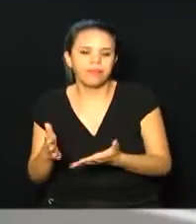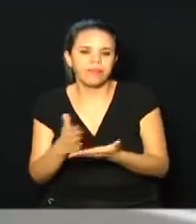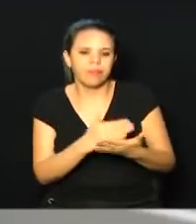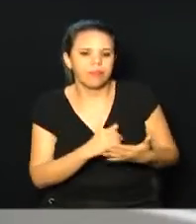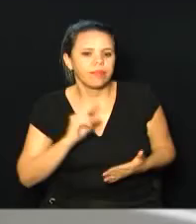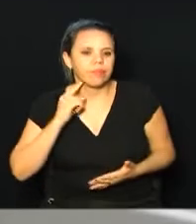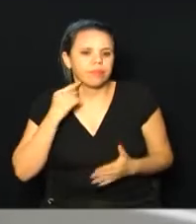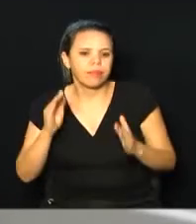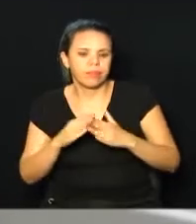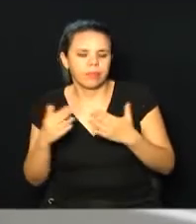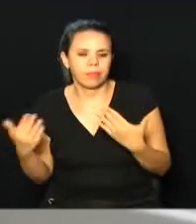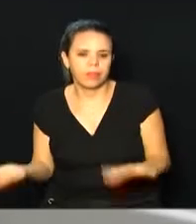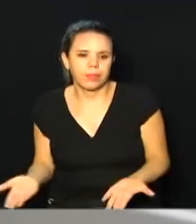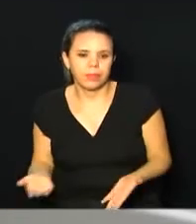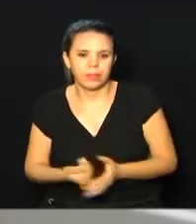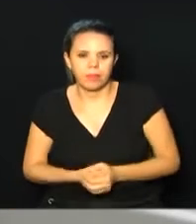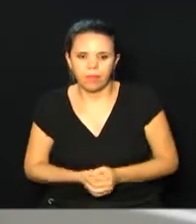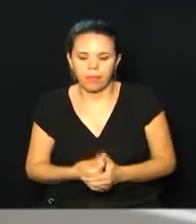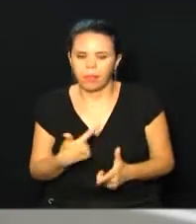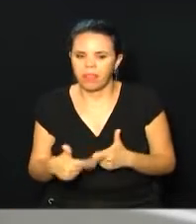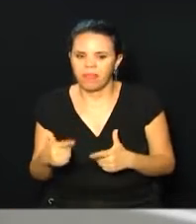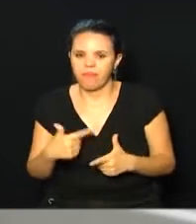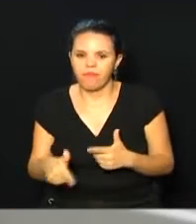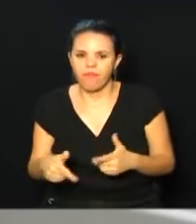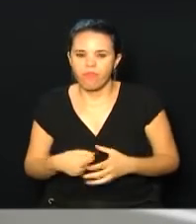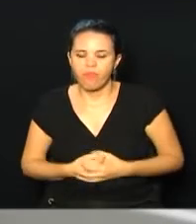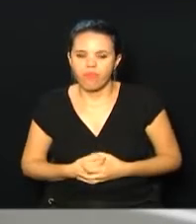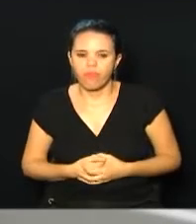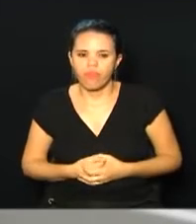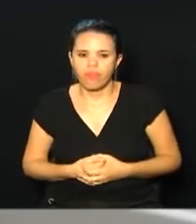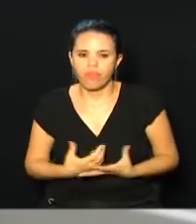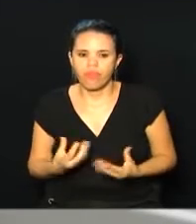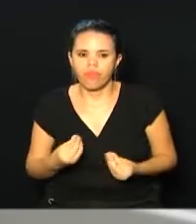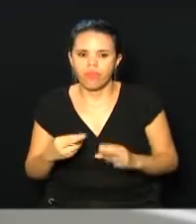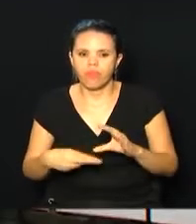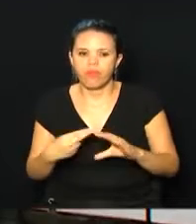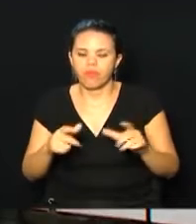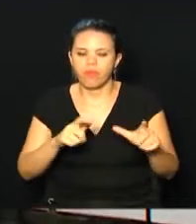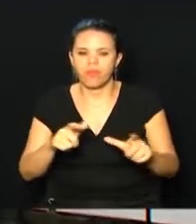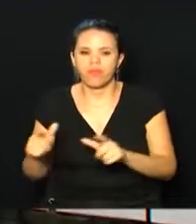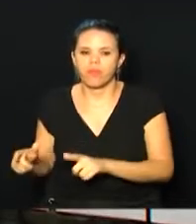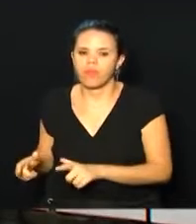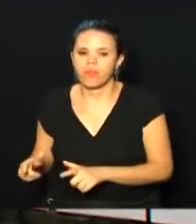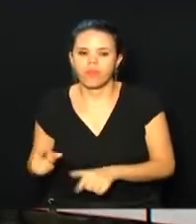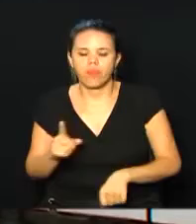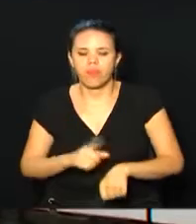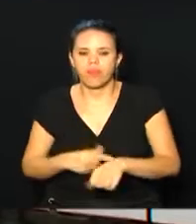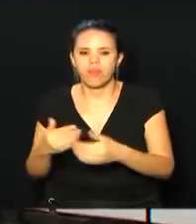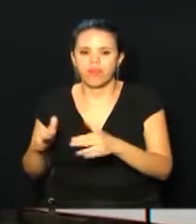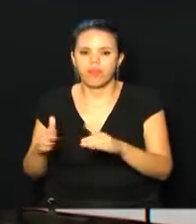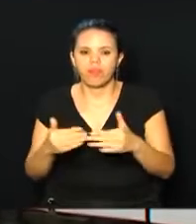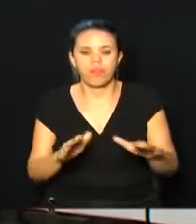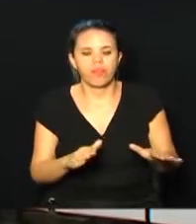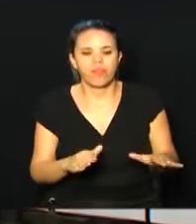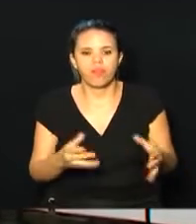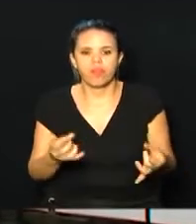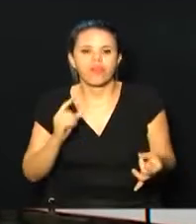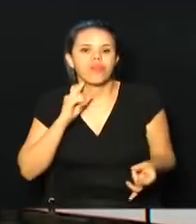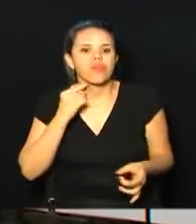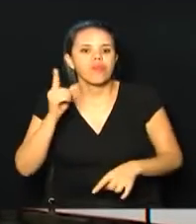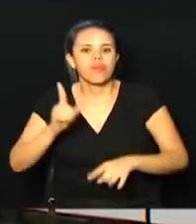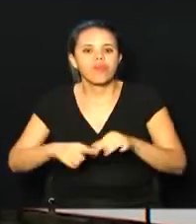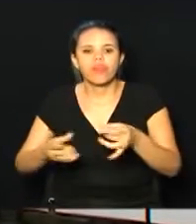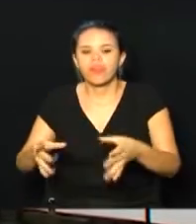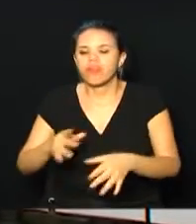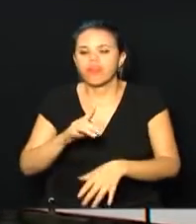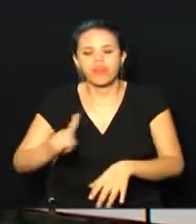lixo domiciliar. Então, e, aliás, é um problema, o Ernesto pode saber. Tem muitos ecopontos que, na hora que ele abre o container, tem muito material que não